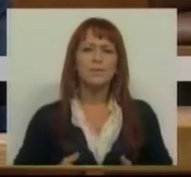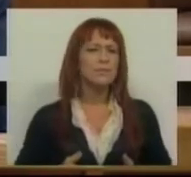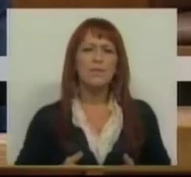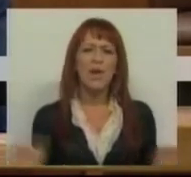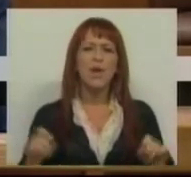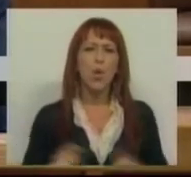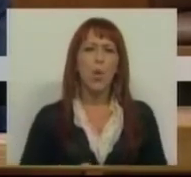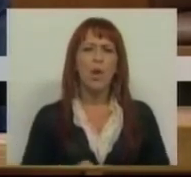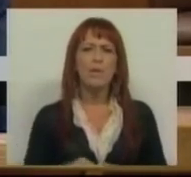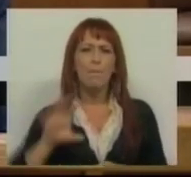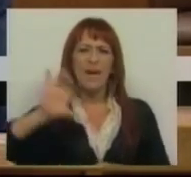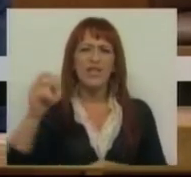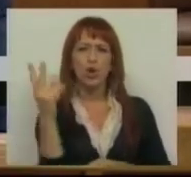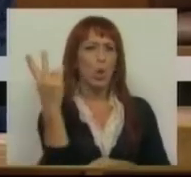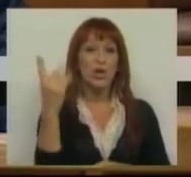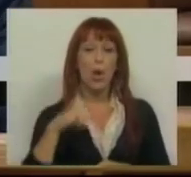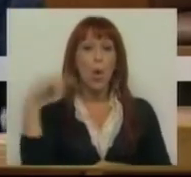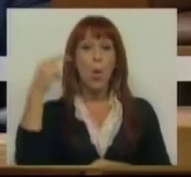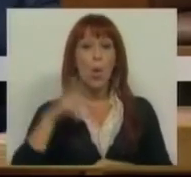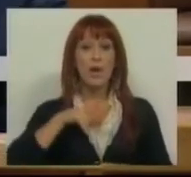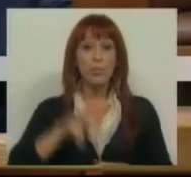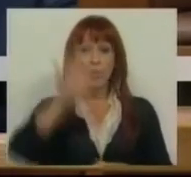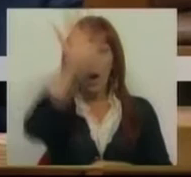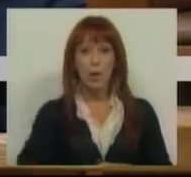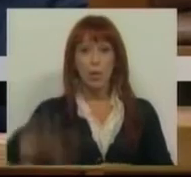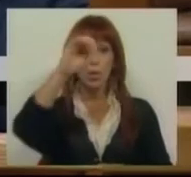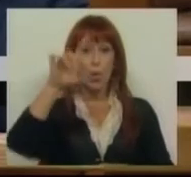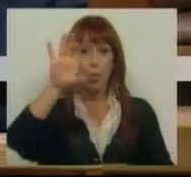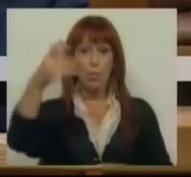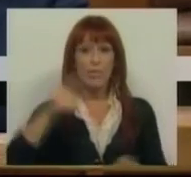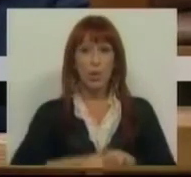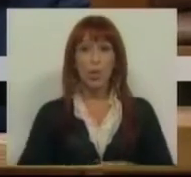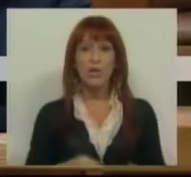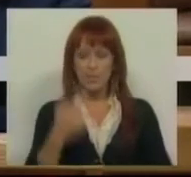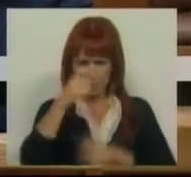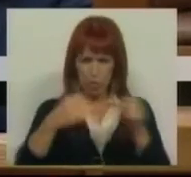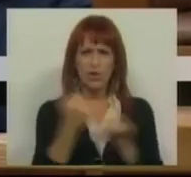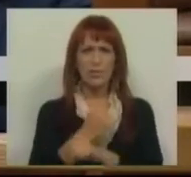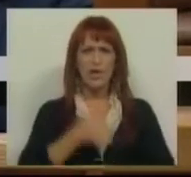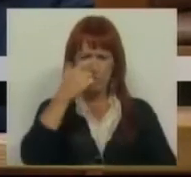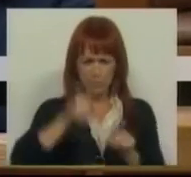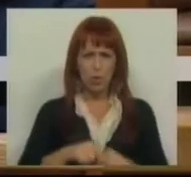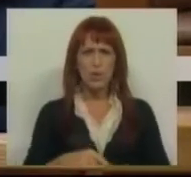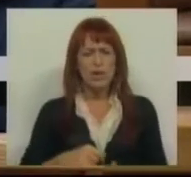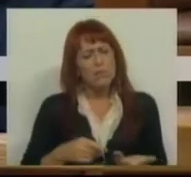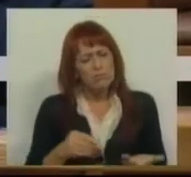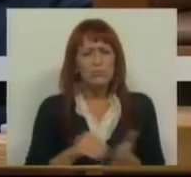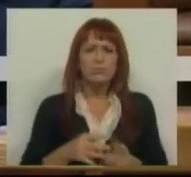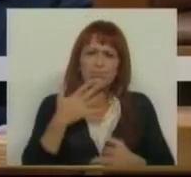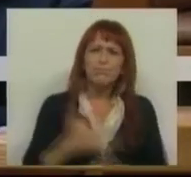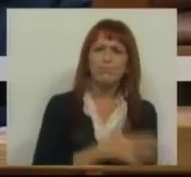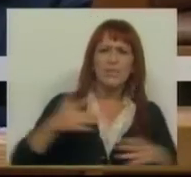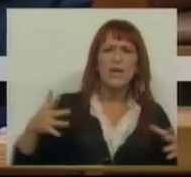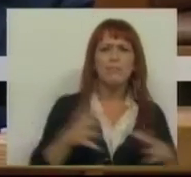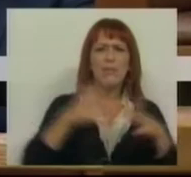não há dois países. Há um único Portugal, um país de gente que trabalha, gente remediada na sua